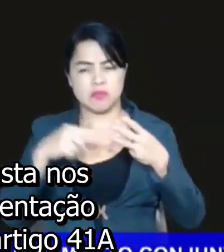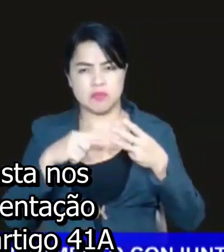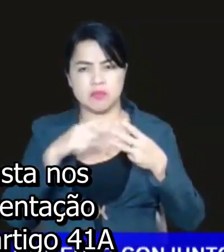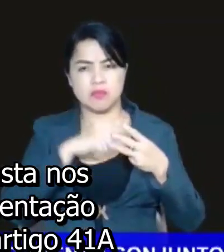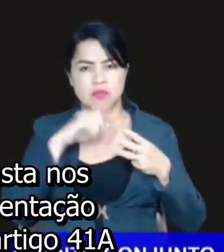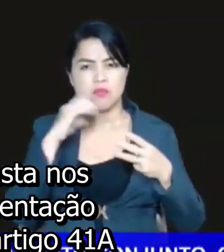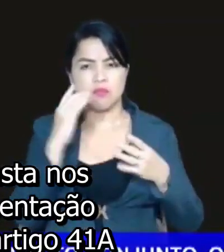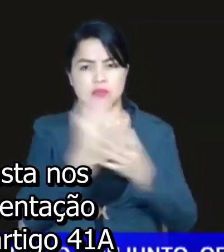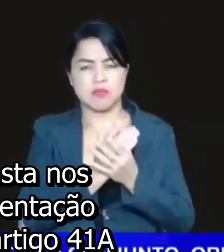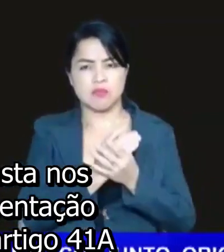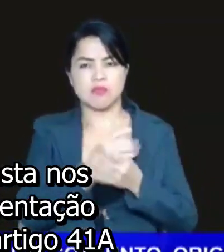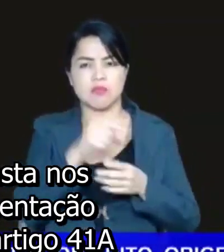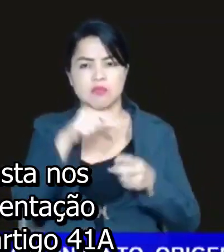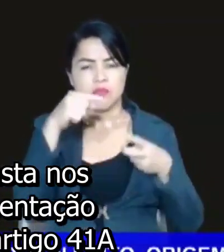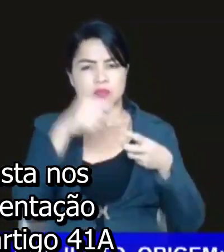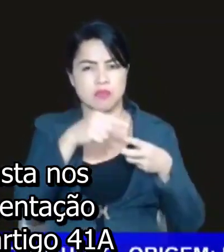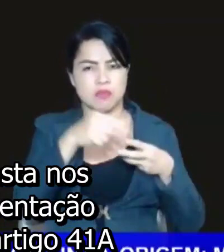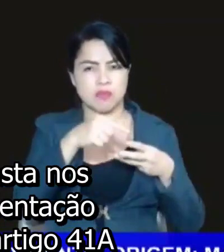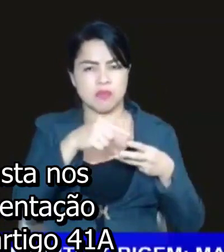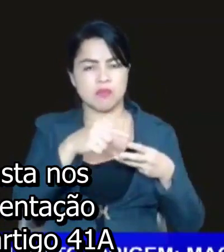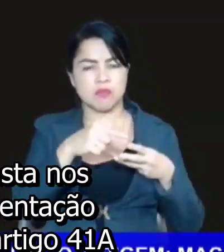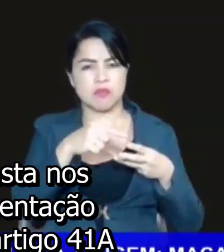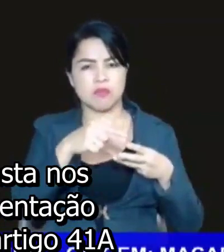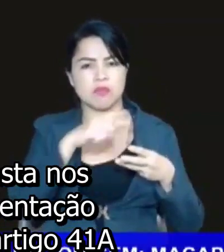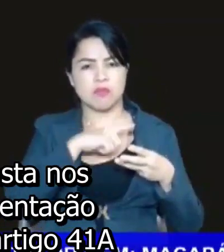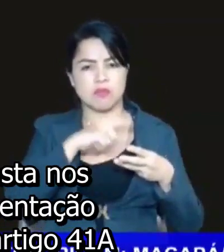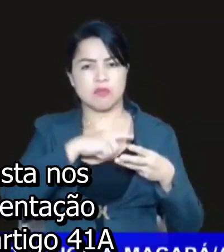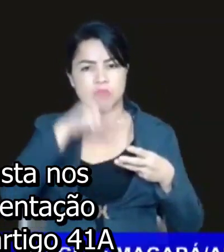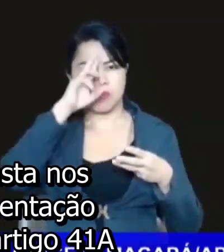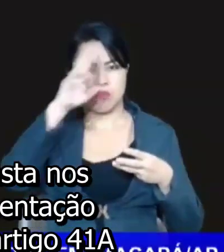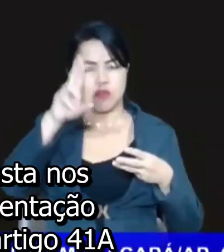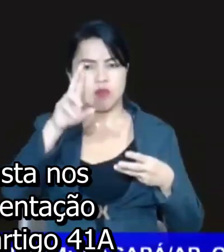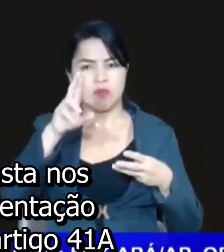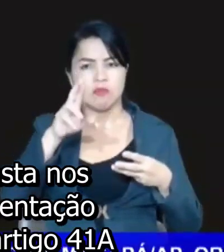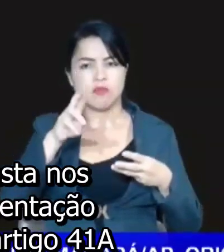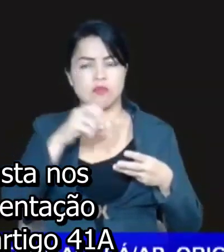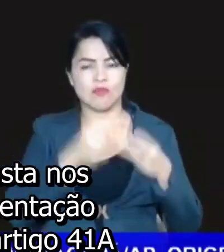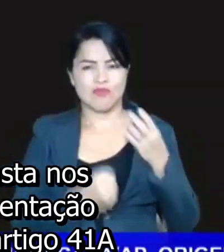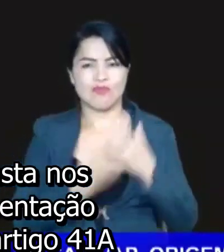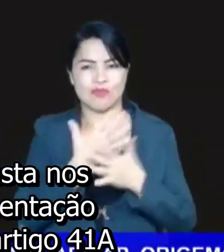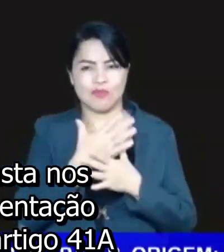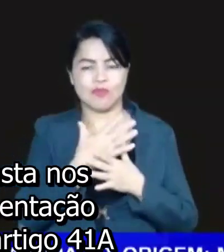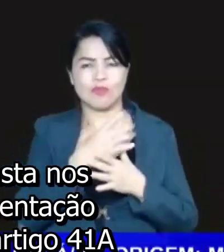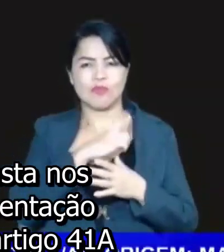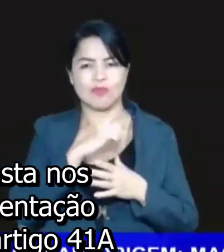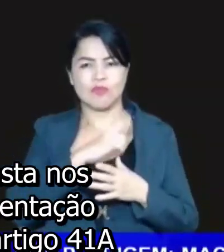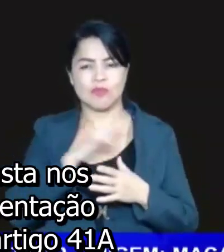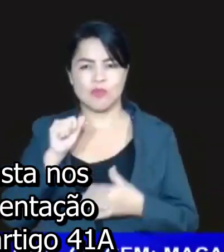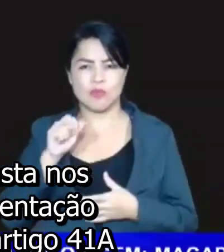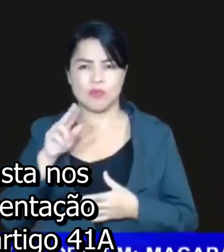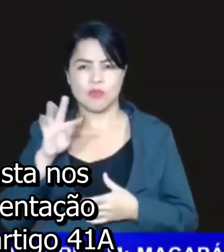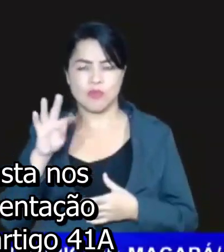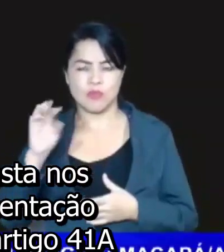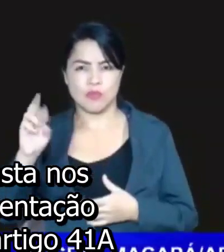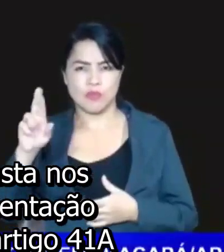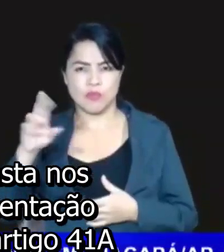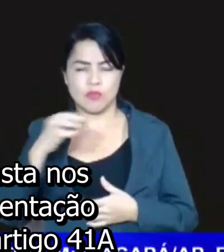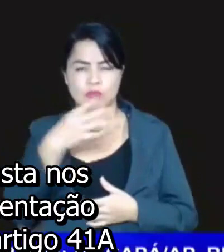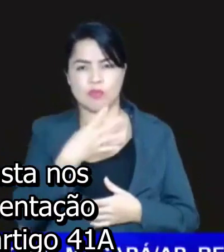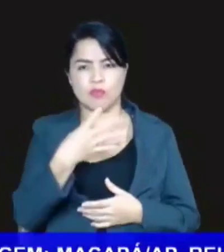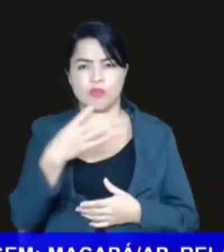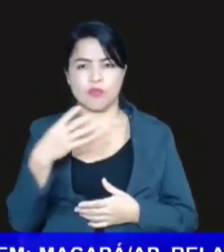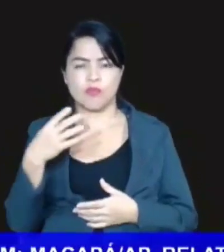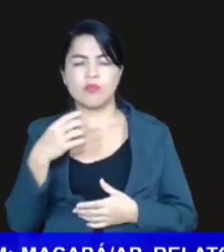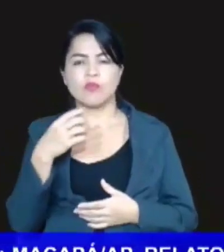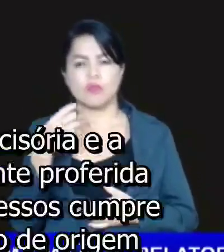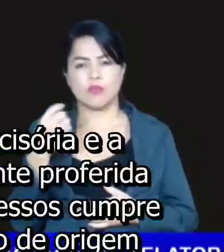a representação na origem, que condenou o ora autor da rescisória pelo artigo